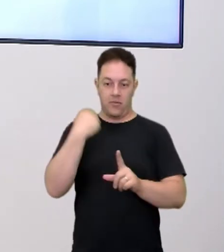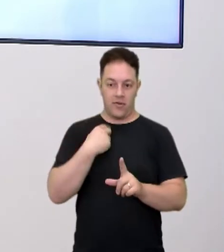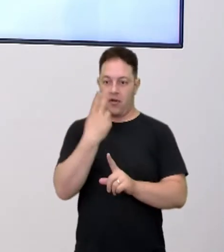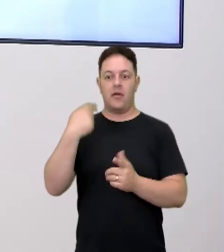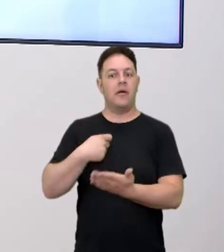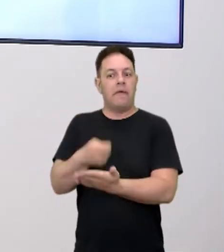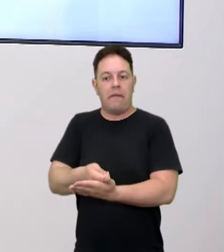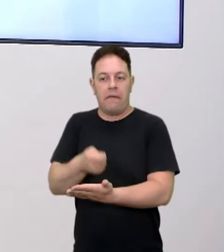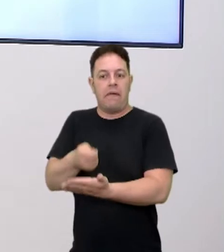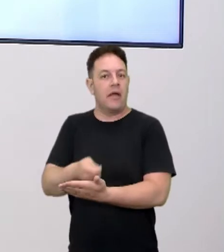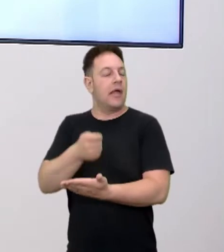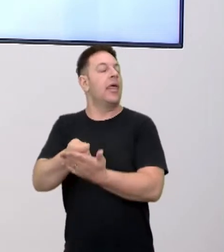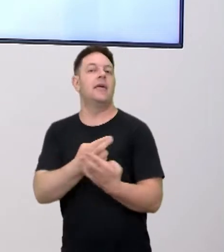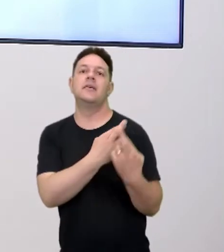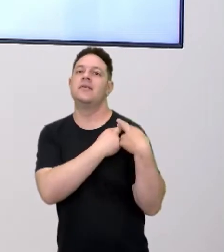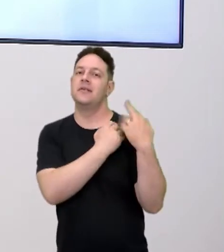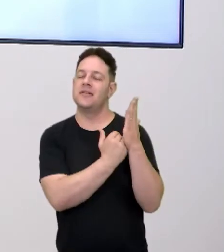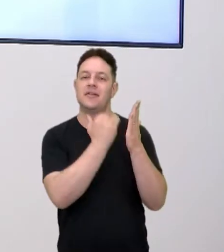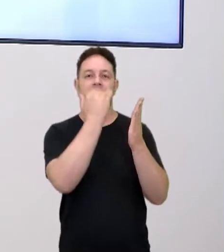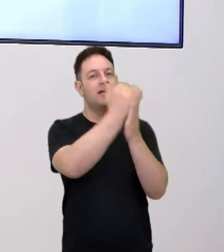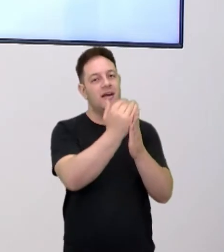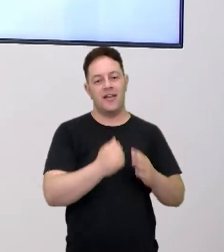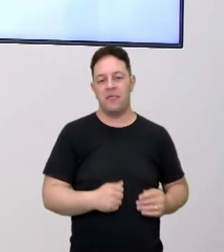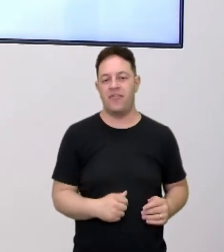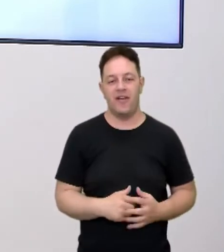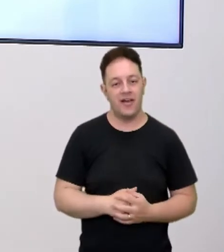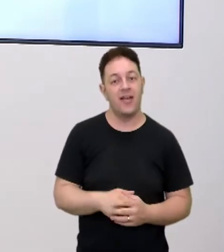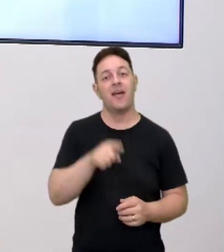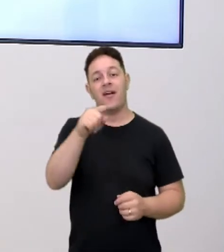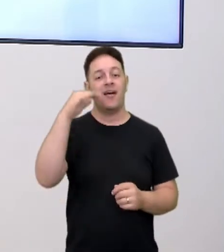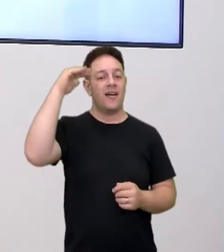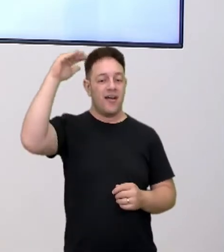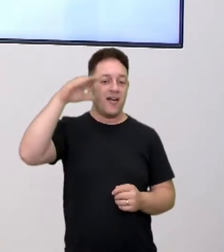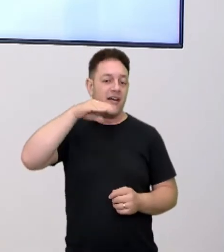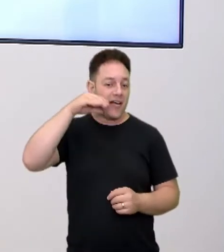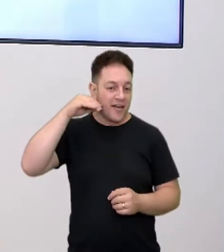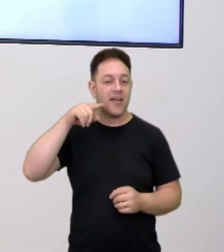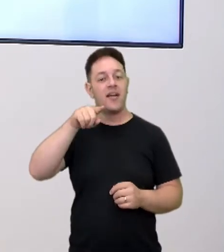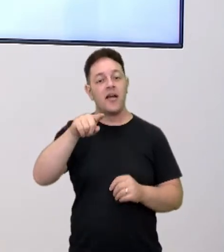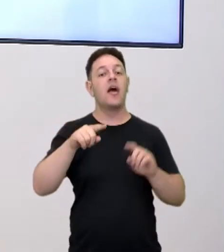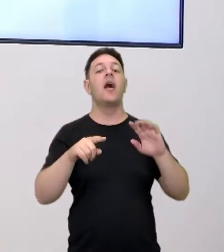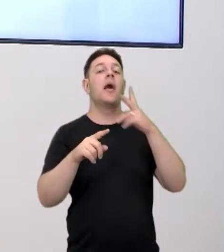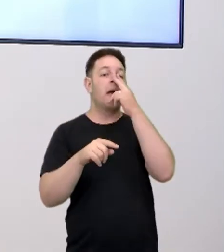um aumento dessa responsabilidade. E quando você é adulto, as pessoas também esperam